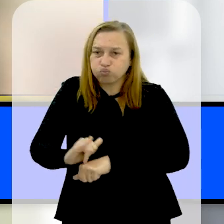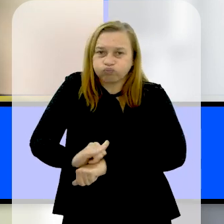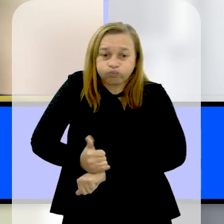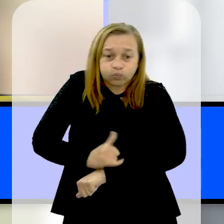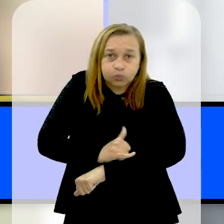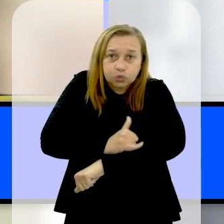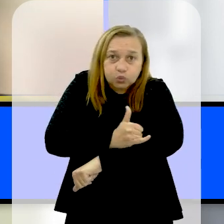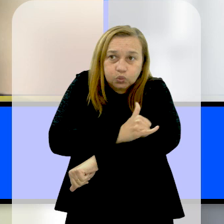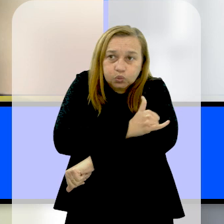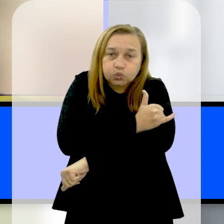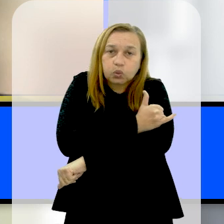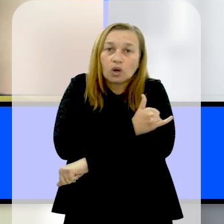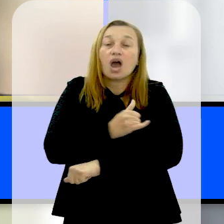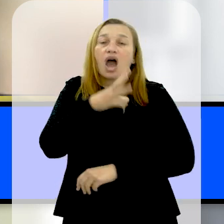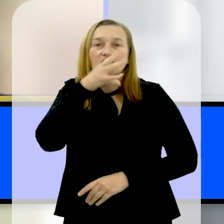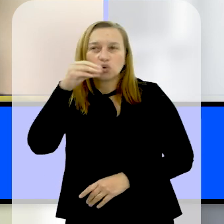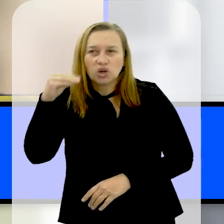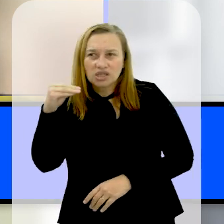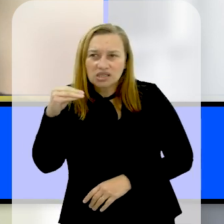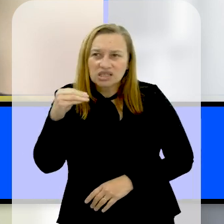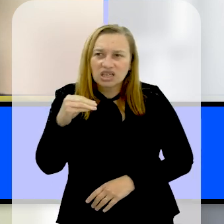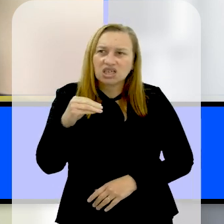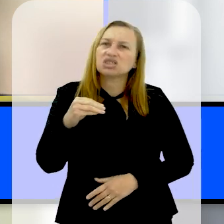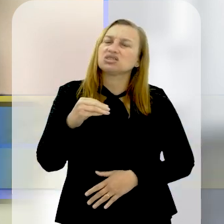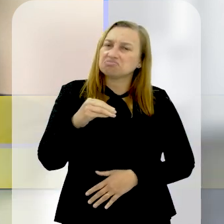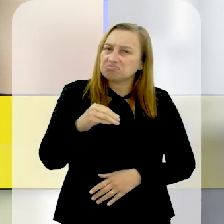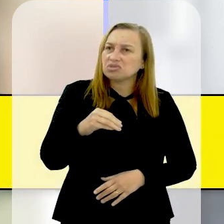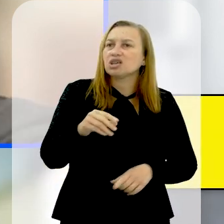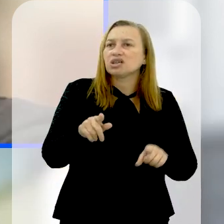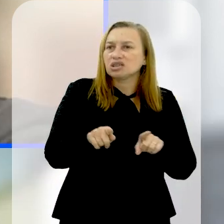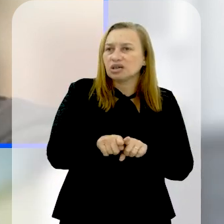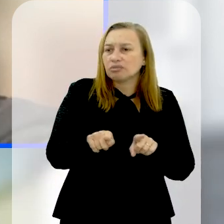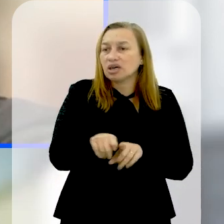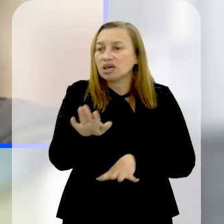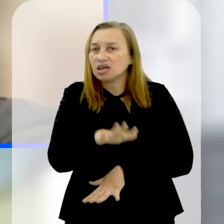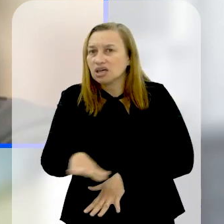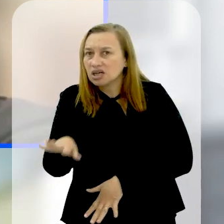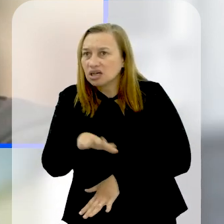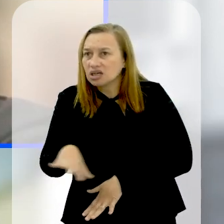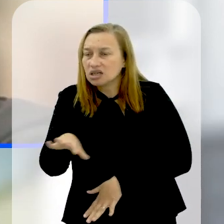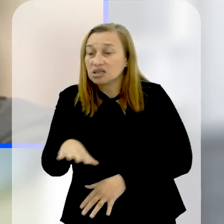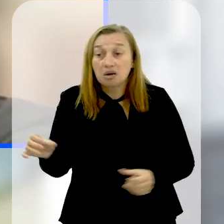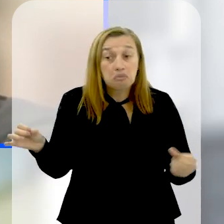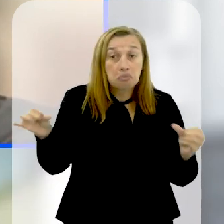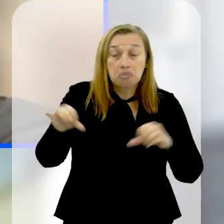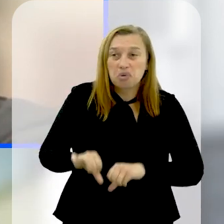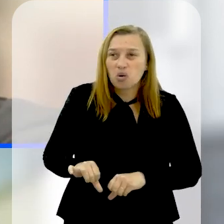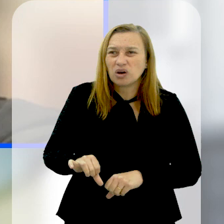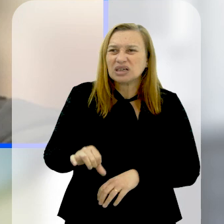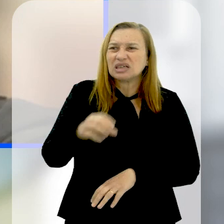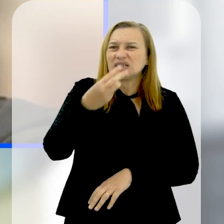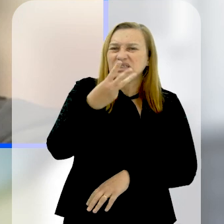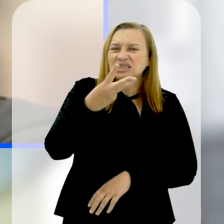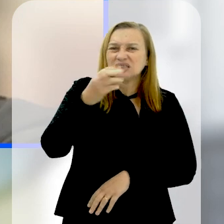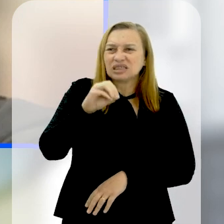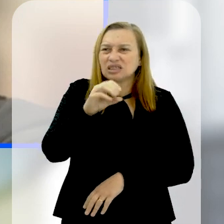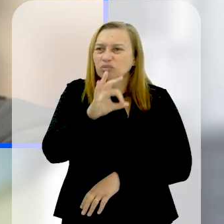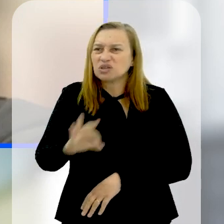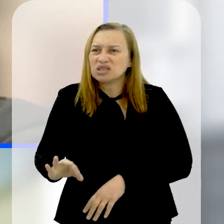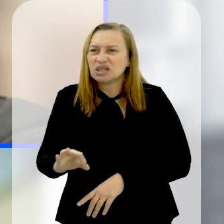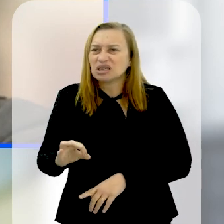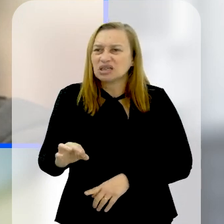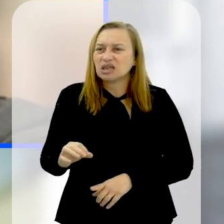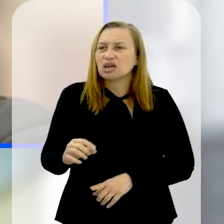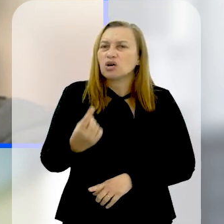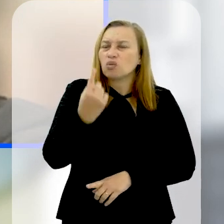elas estão com excesso de peso. E entre adolescentes, a partir de 10 até 18 anos de idade, esse cenário ainda é pior, é de 31%, ou